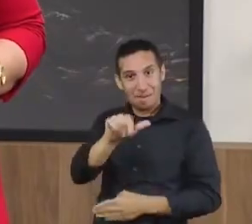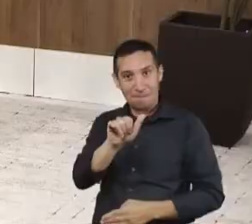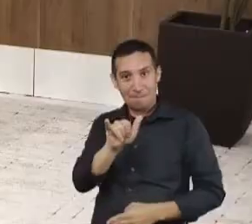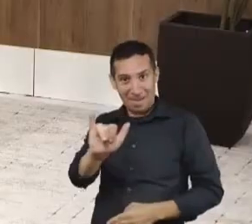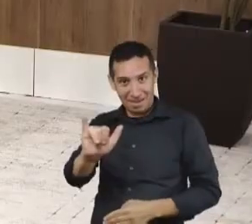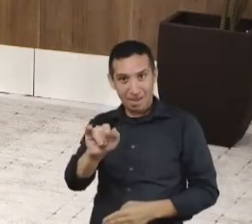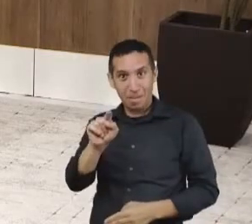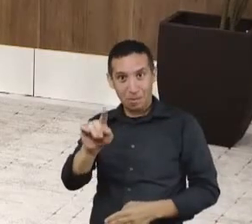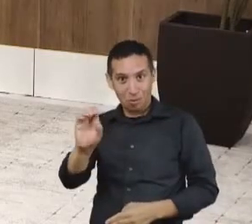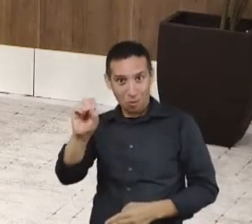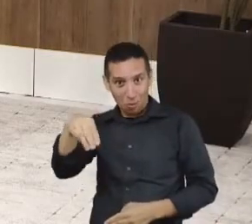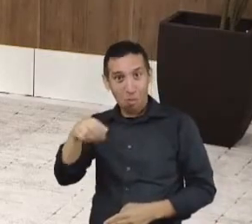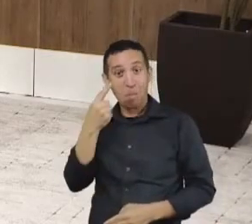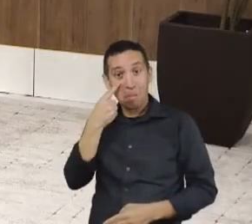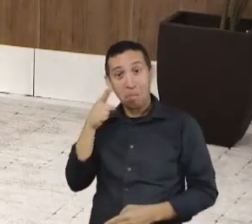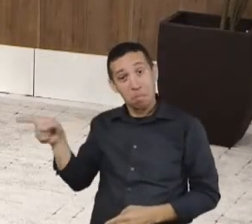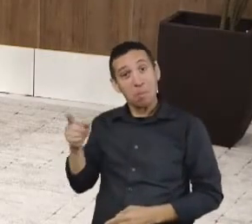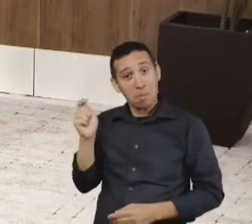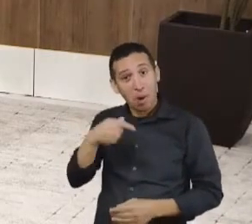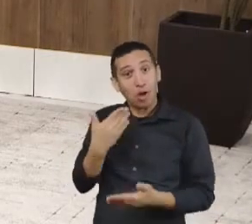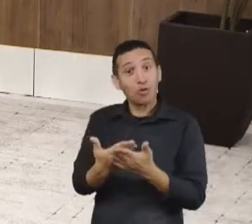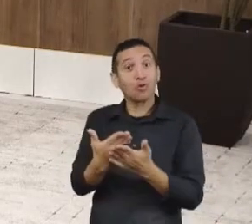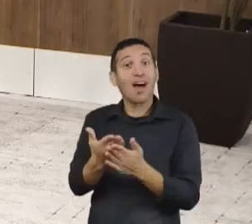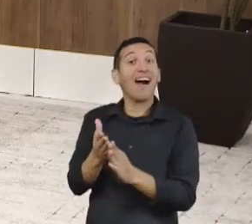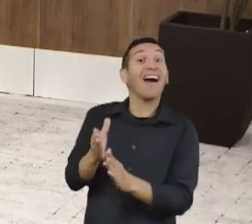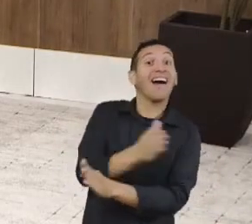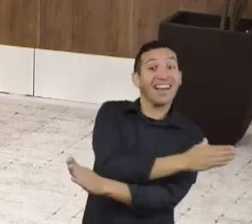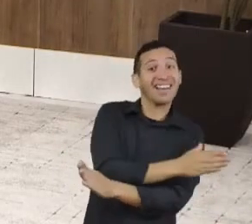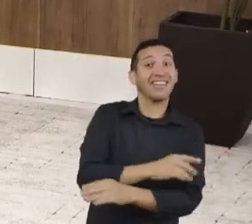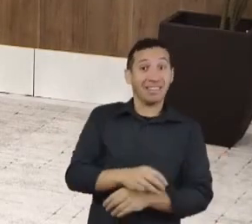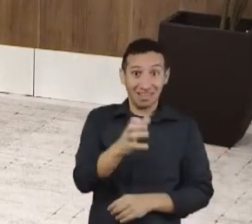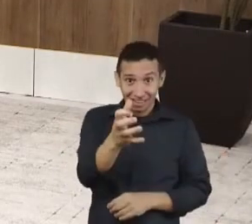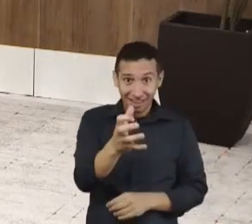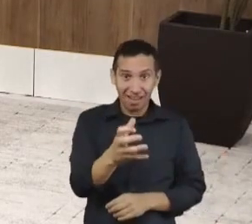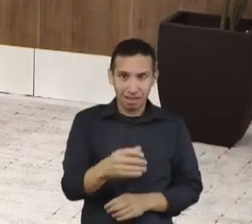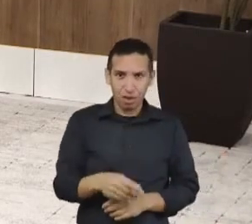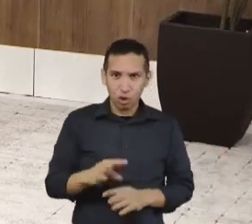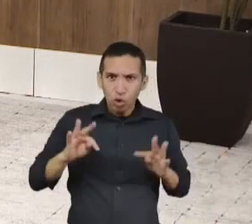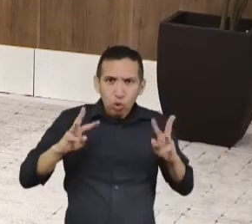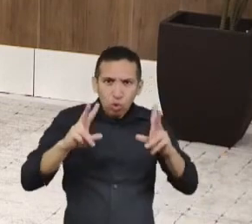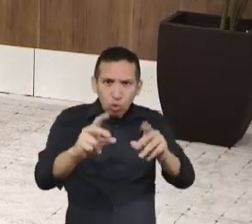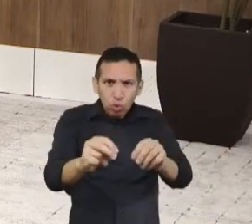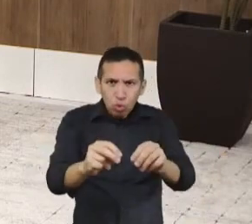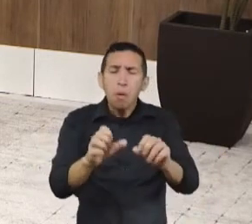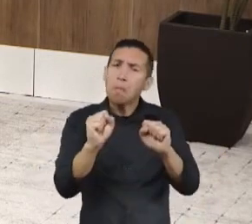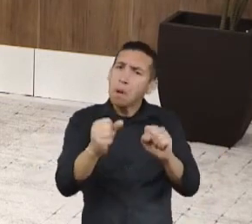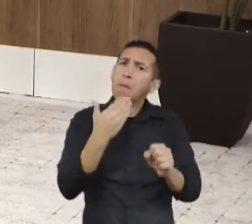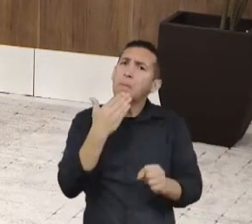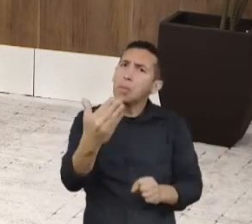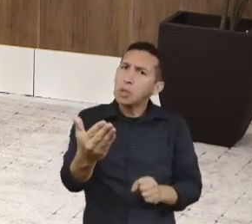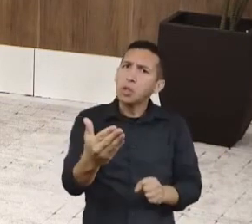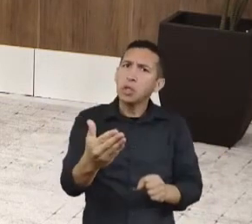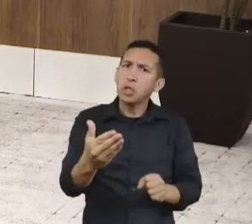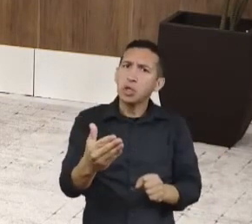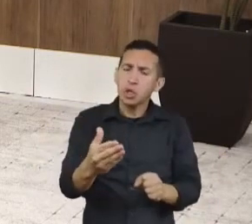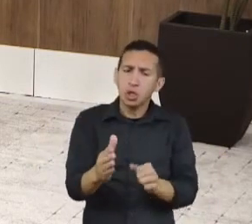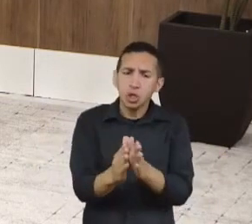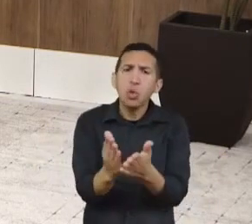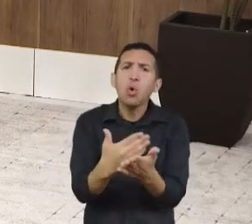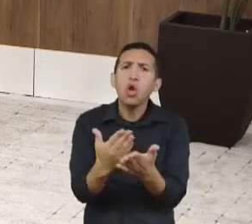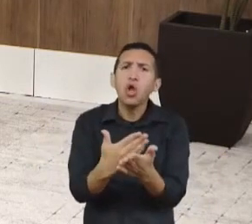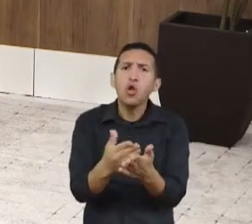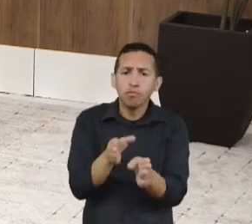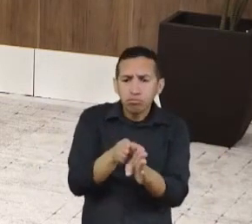Ok e para você poder acompanhar Esse estudo de maneira mais completa peça o guia de estudos Apocalipse